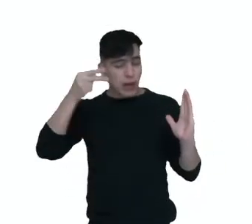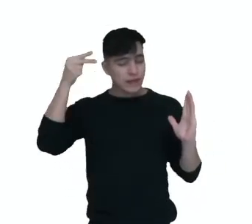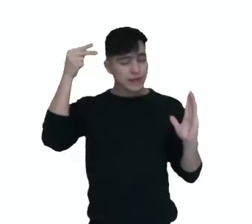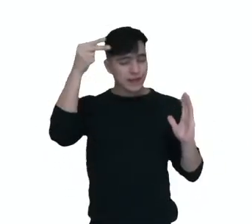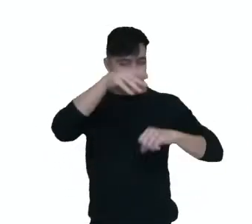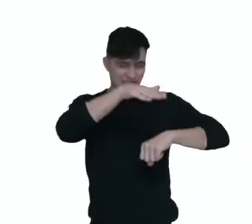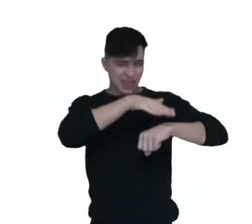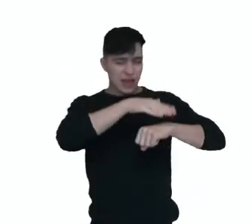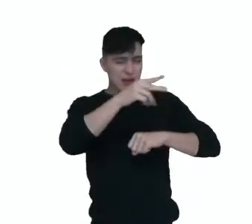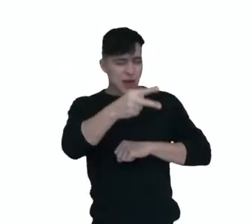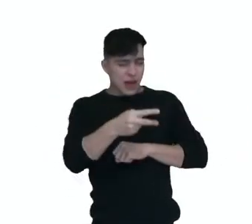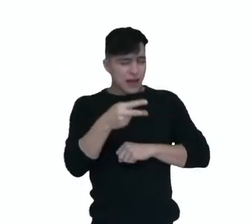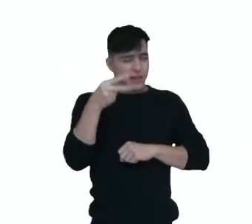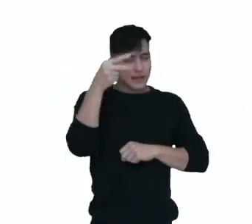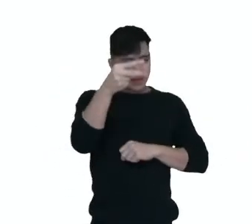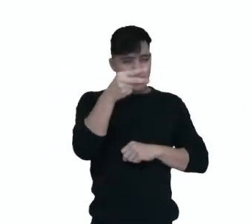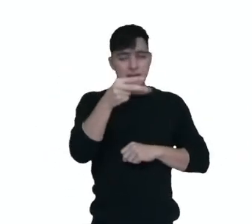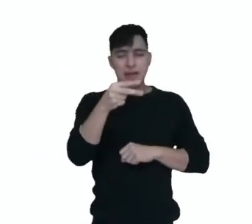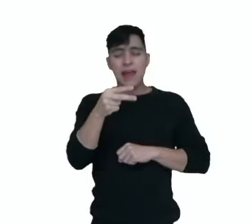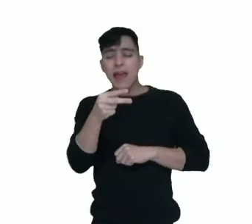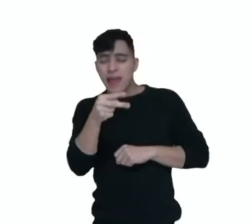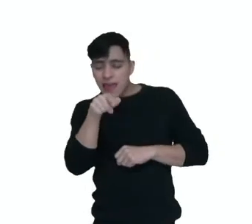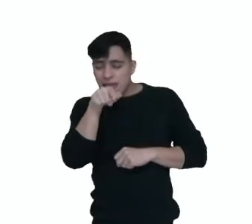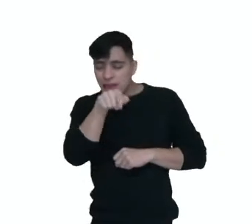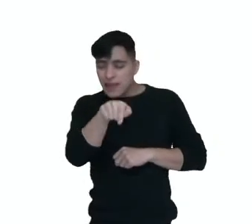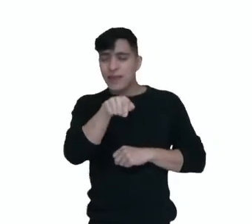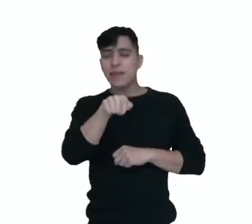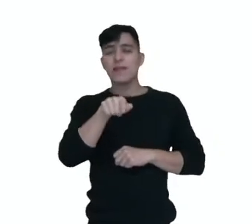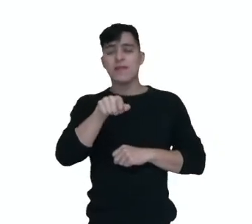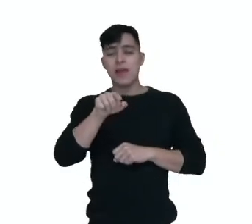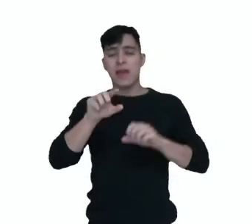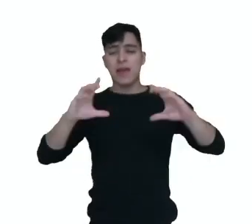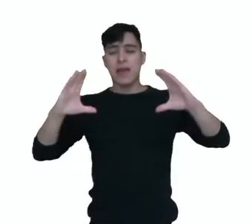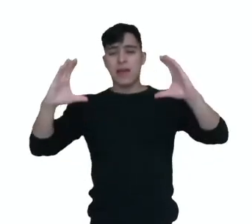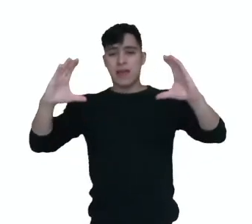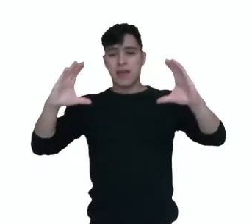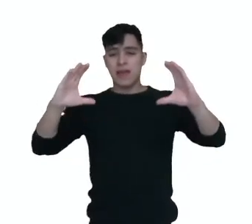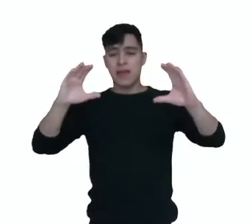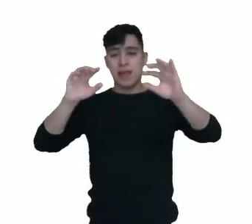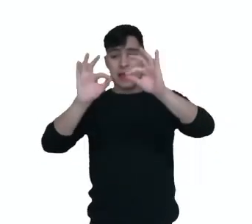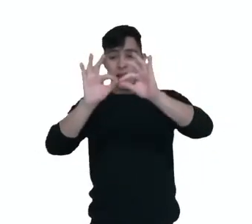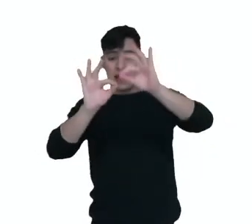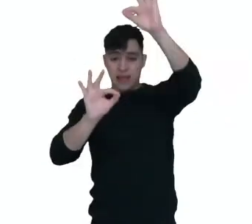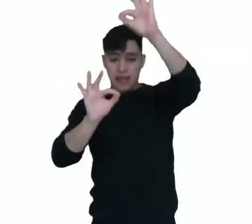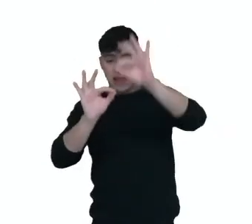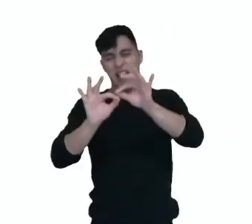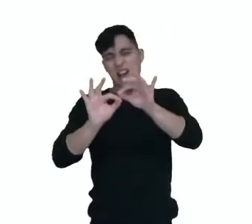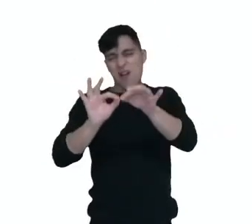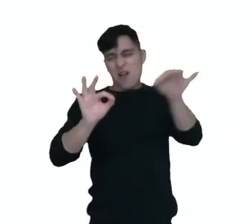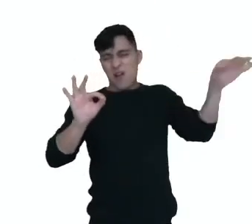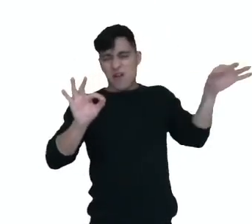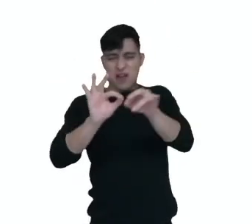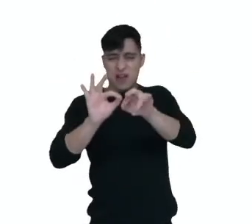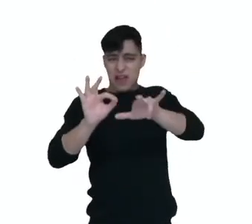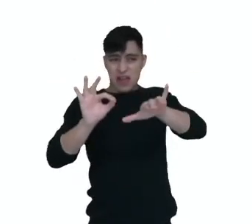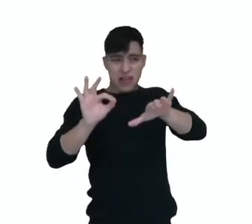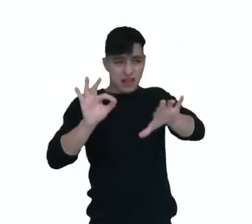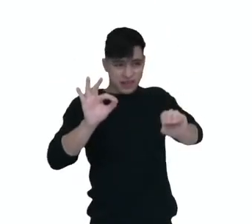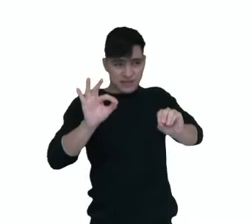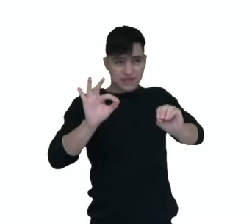está relacionado, né, com o raio médio ao cubo aqui. E eu posso dizer que T2, que é o período orbital,